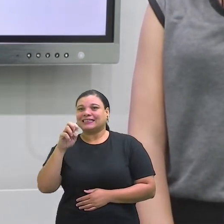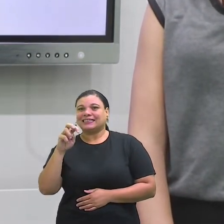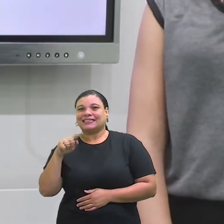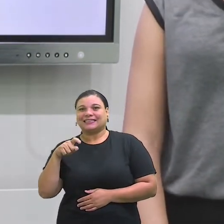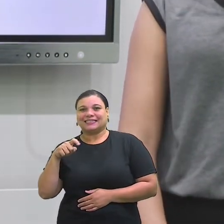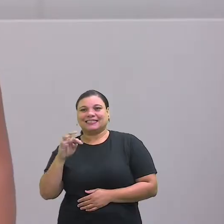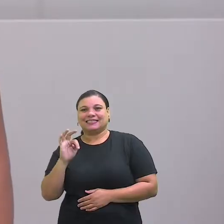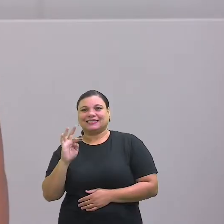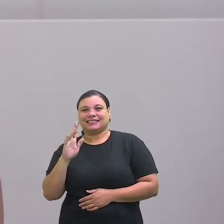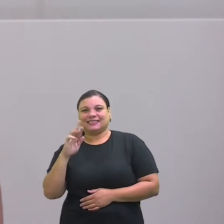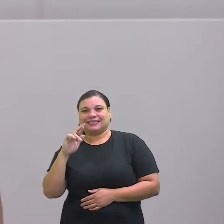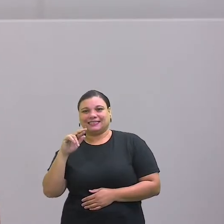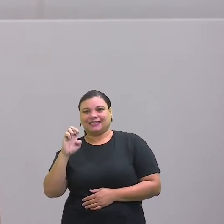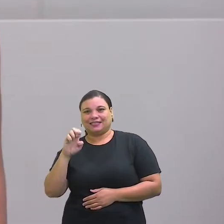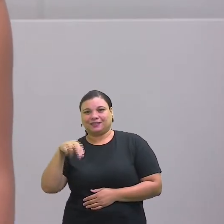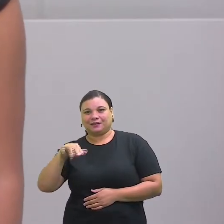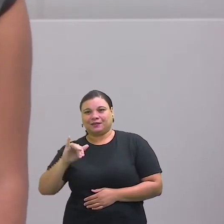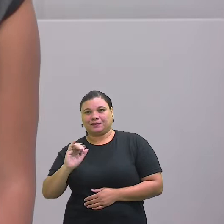extremidade.